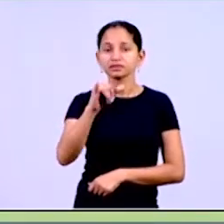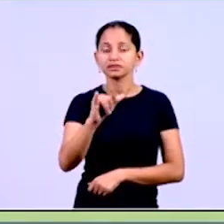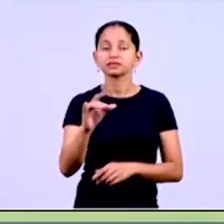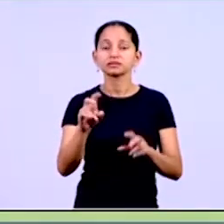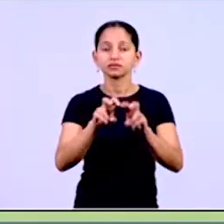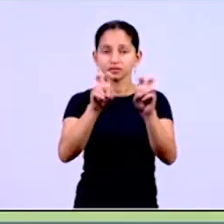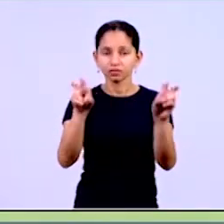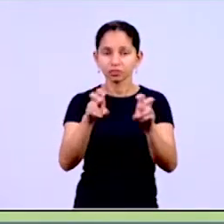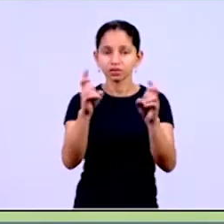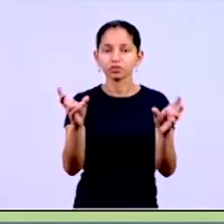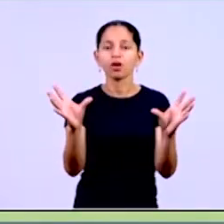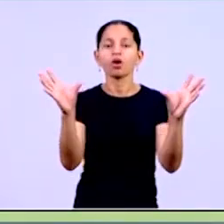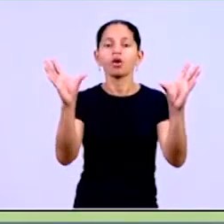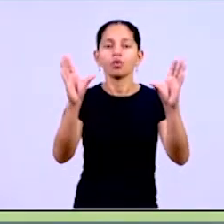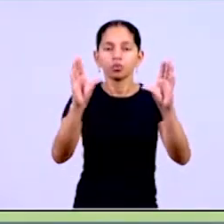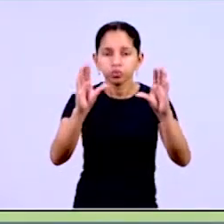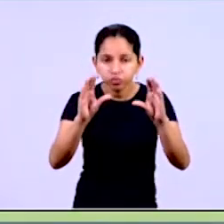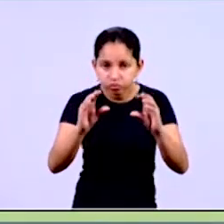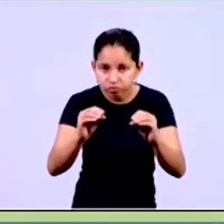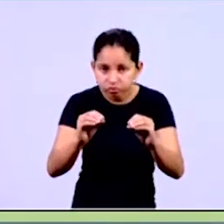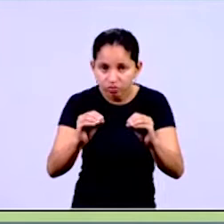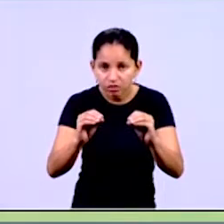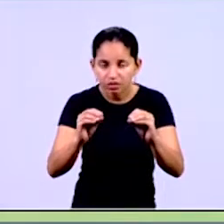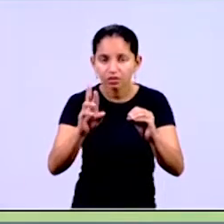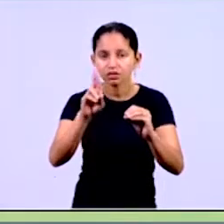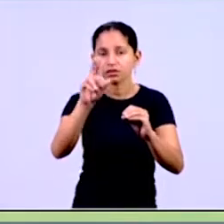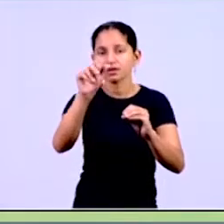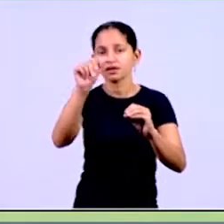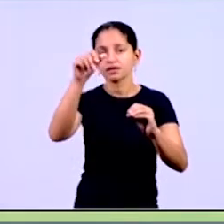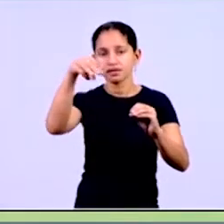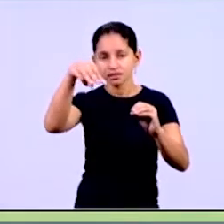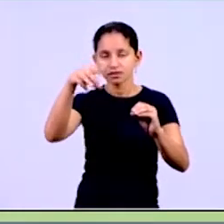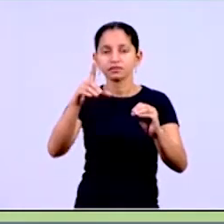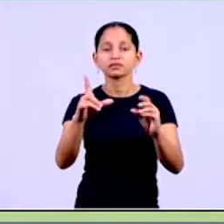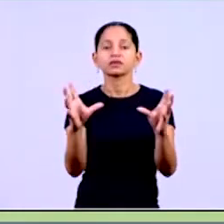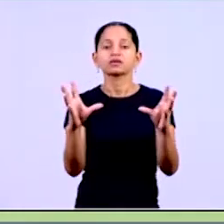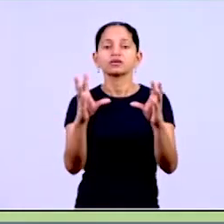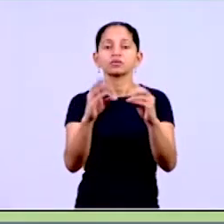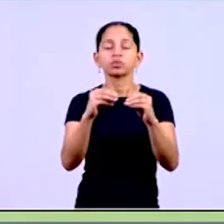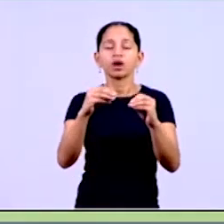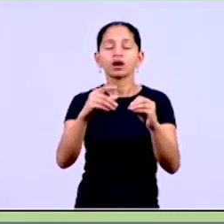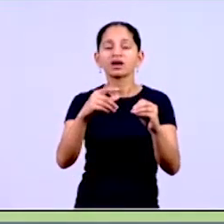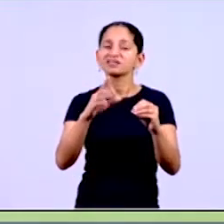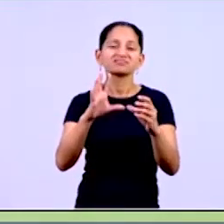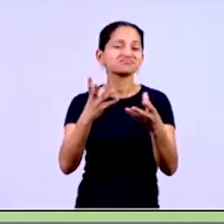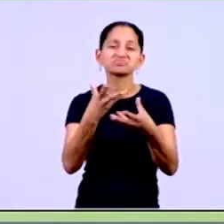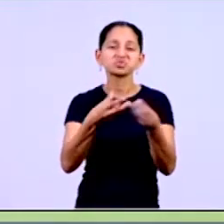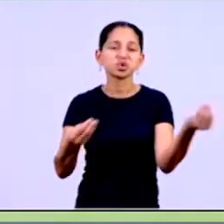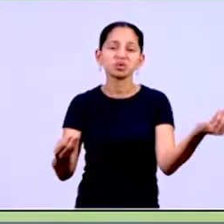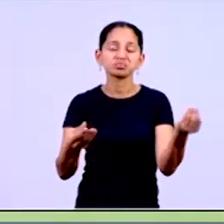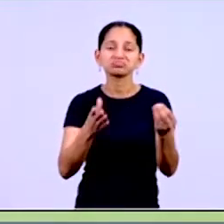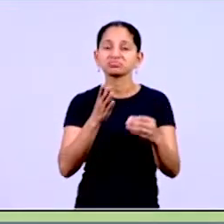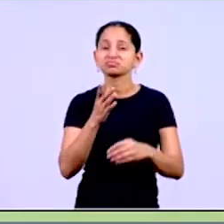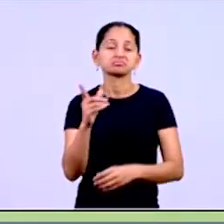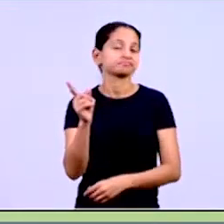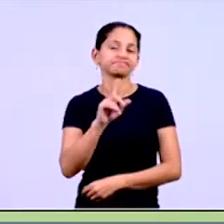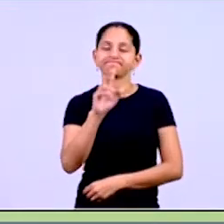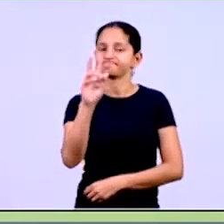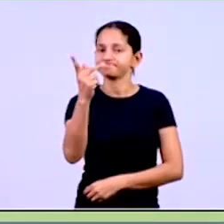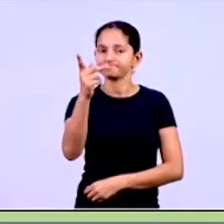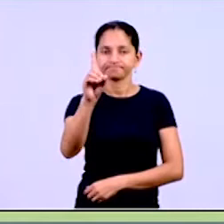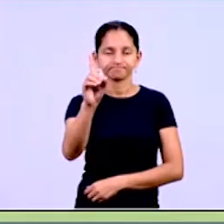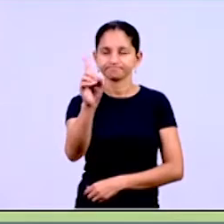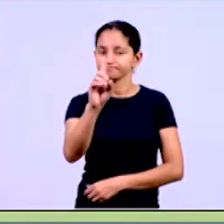computador desliga, gente... Quando ela desliga esse computador, a memória se apaga, a memória RAM se apaga. Já o HD, o